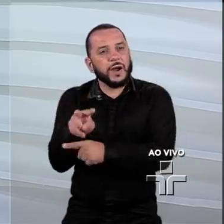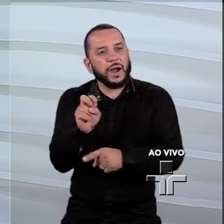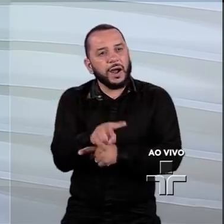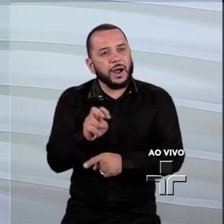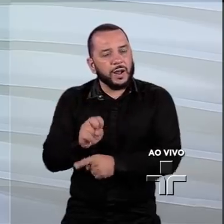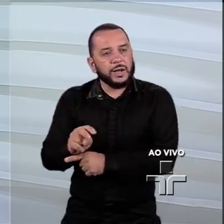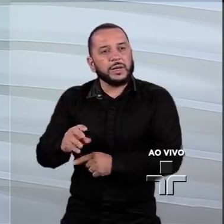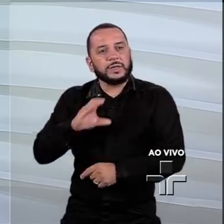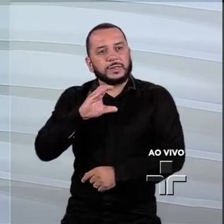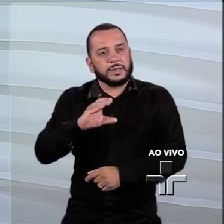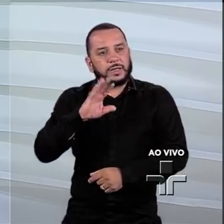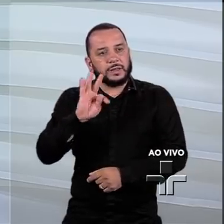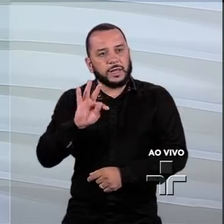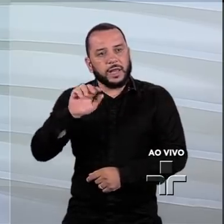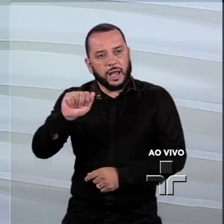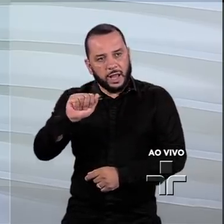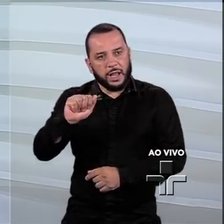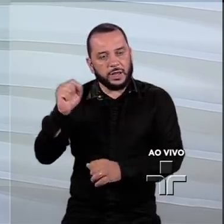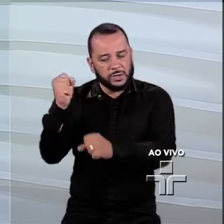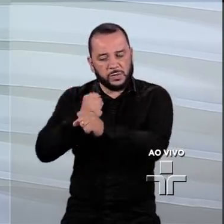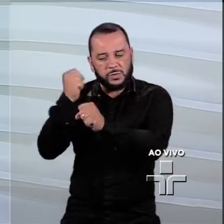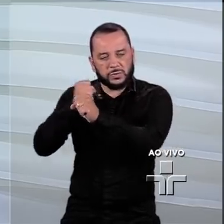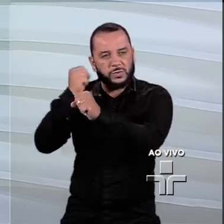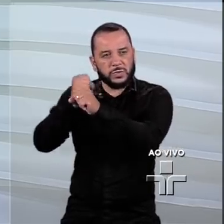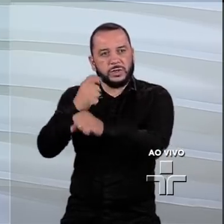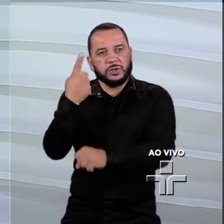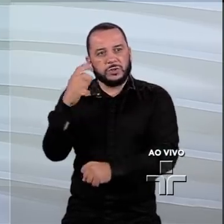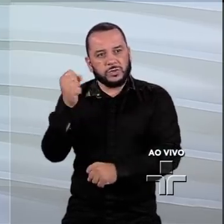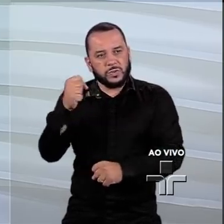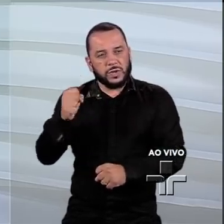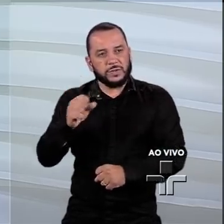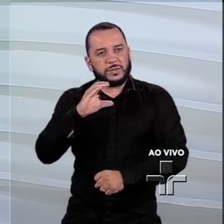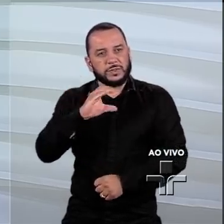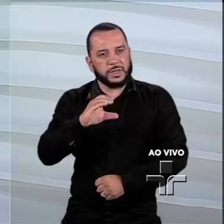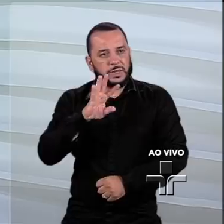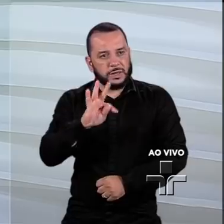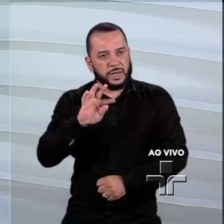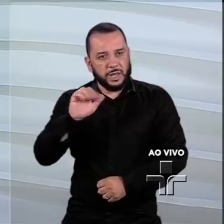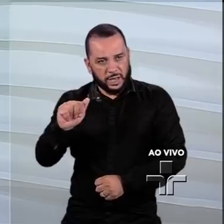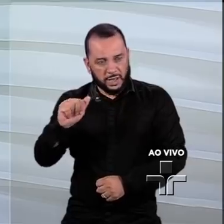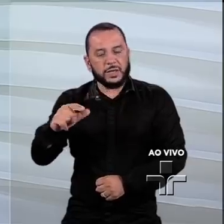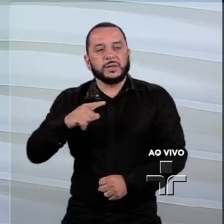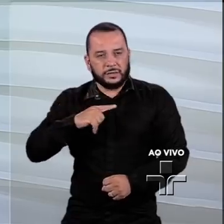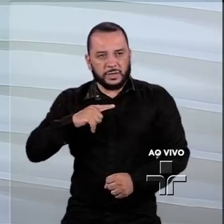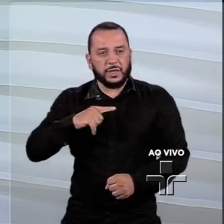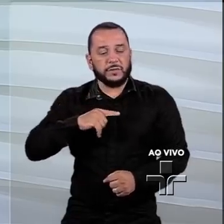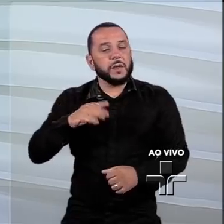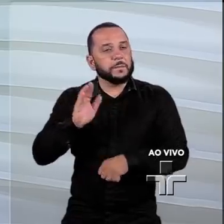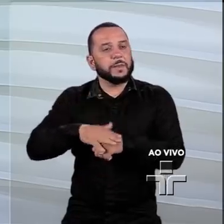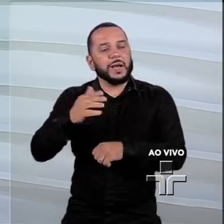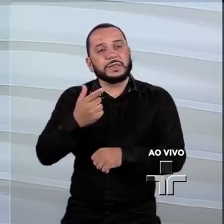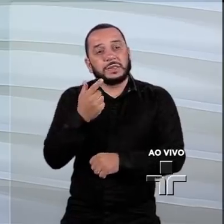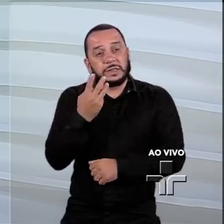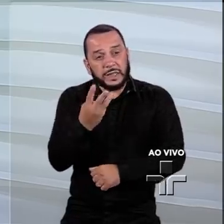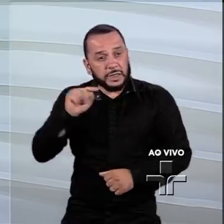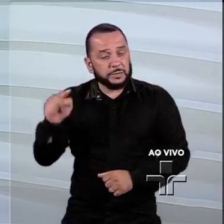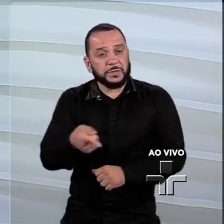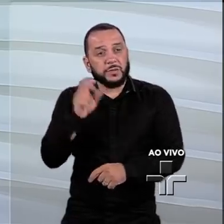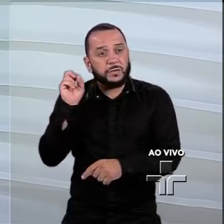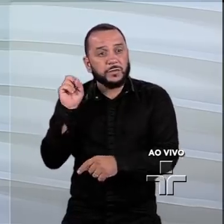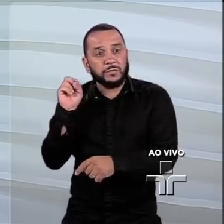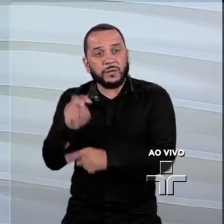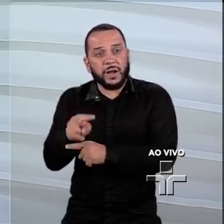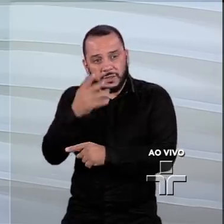nos CTAs. Foram construídos 18 CTAs, o que gerou mais 3 mil vagas para moradores em situação de